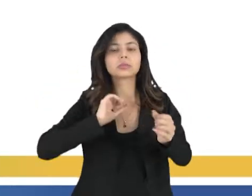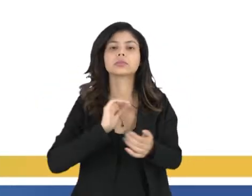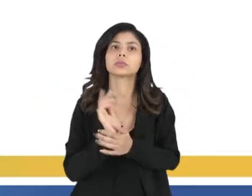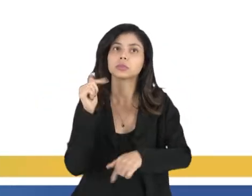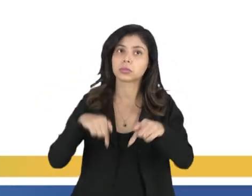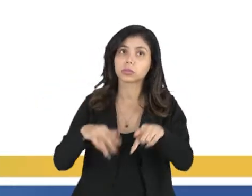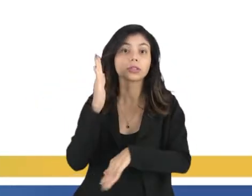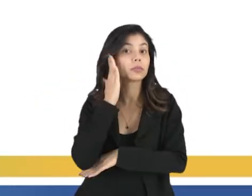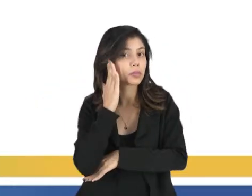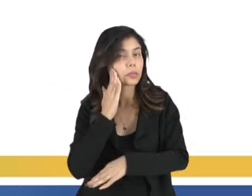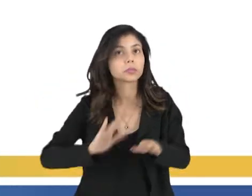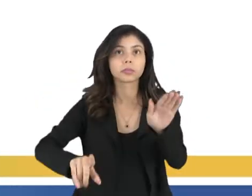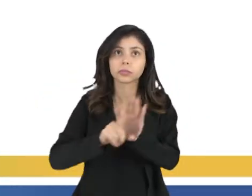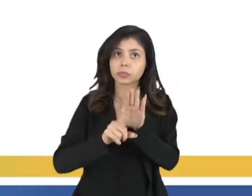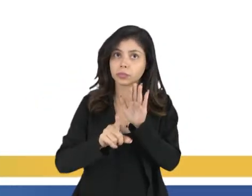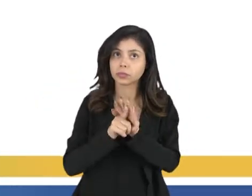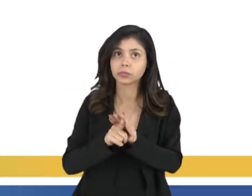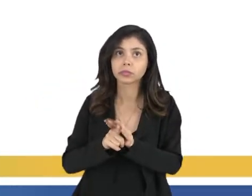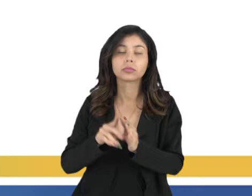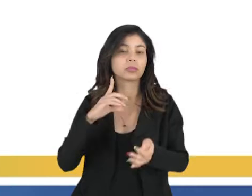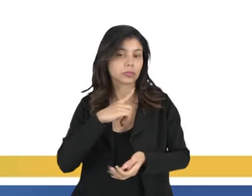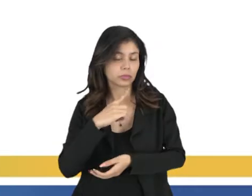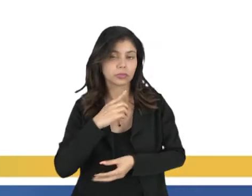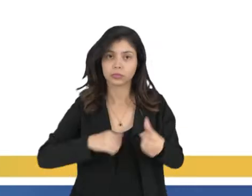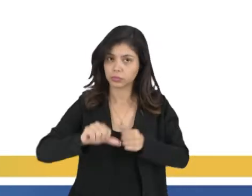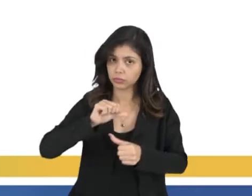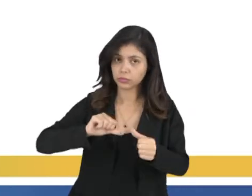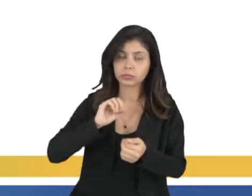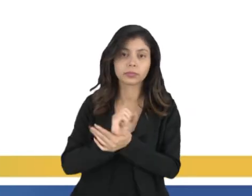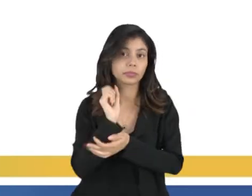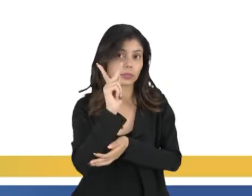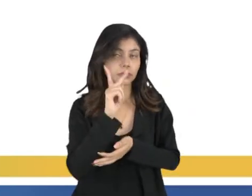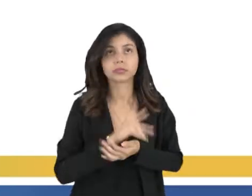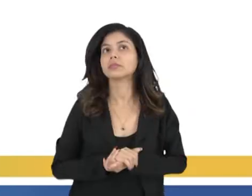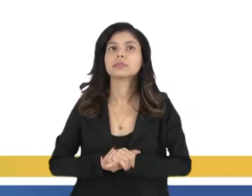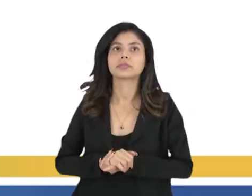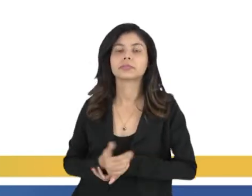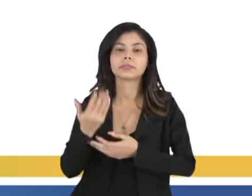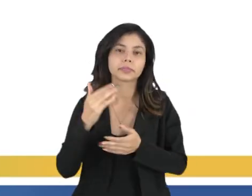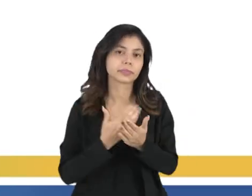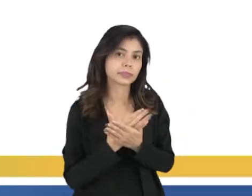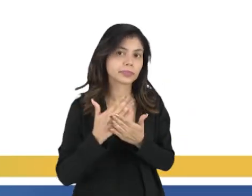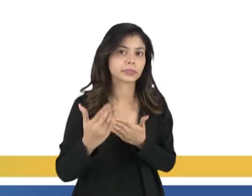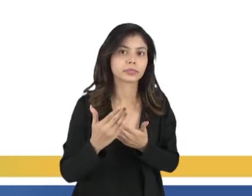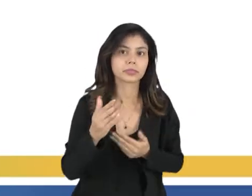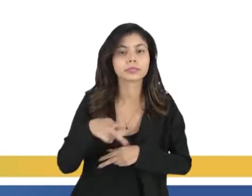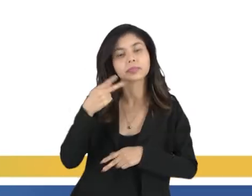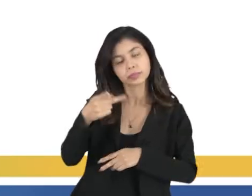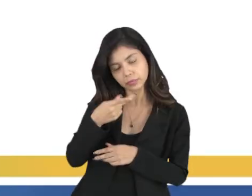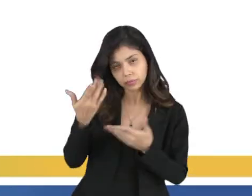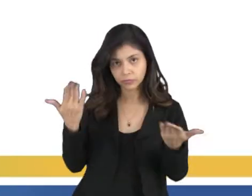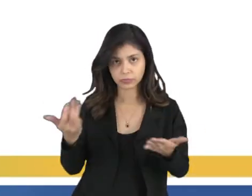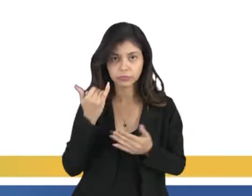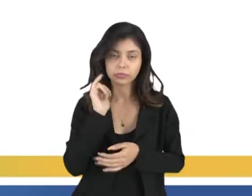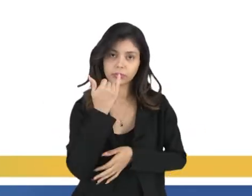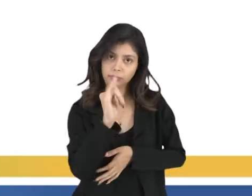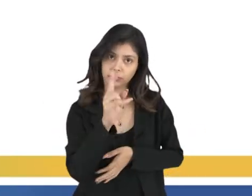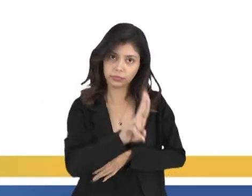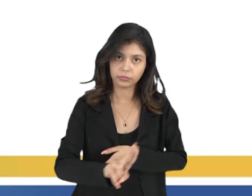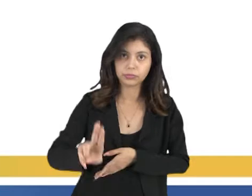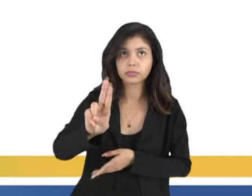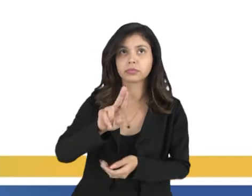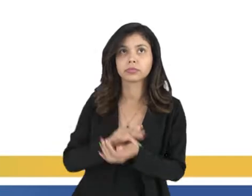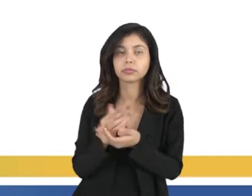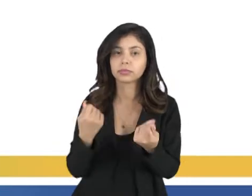e entender as leis que regem as transformações, ok? Então, para a gente iniciar e falar sobre essa energia que é utilizada, a